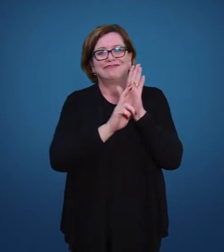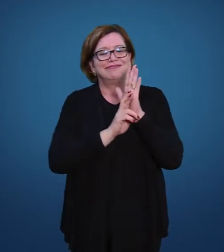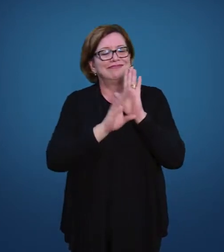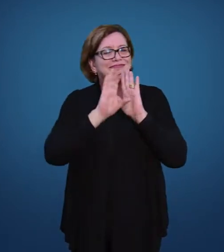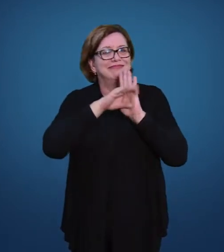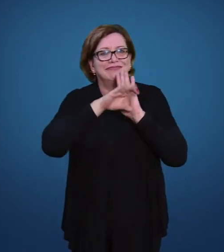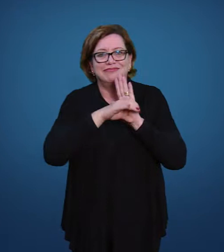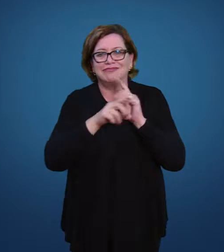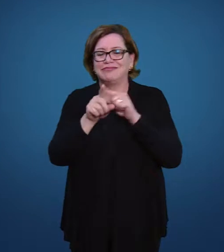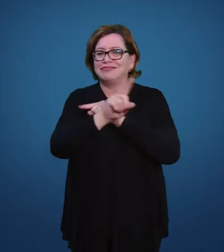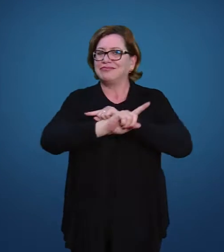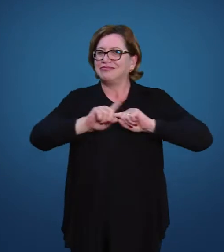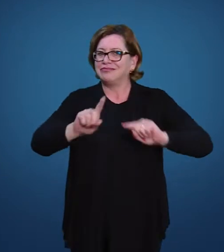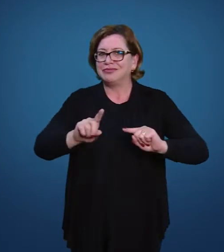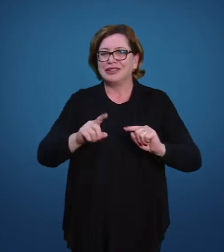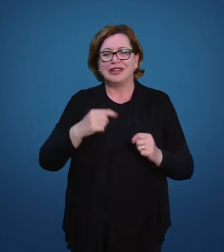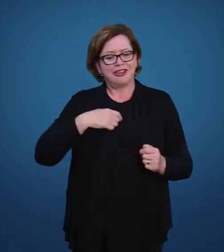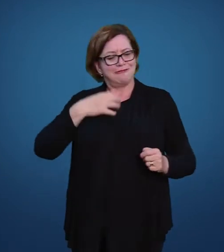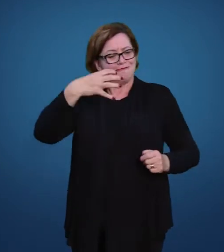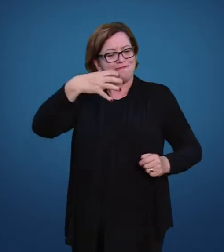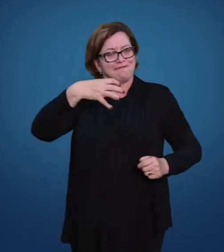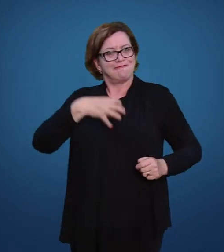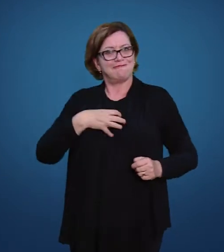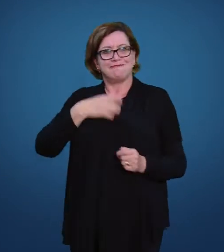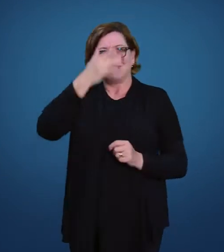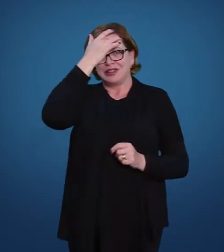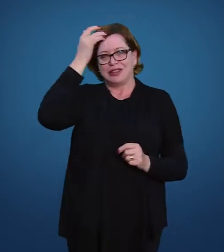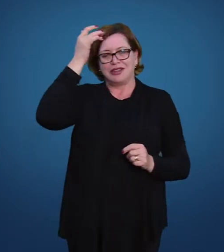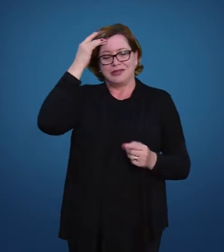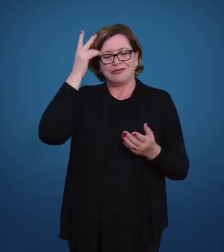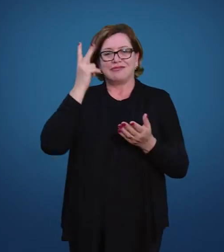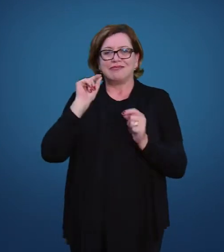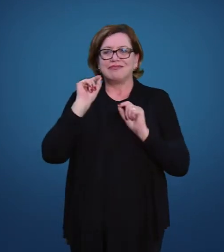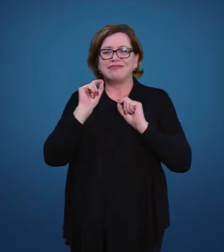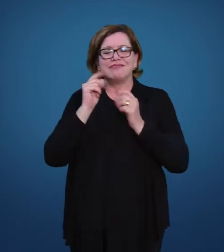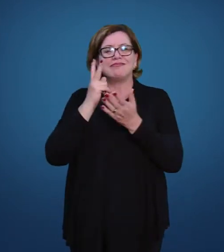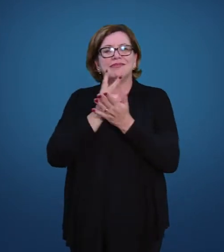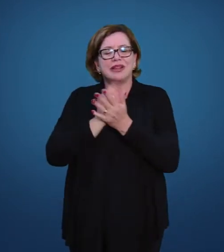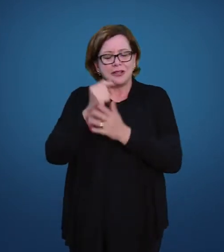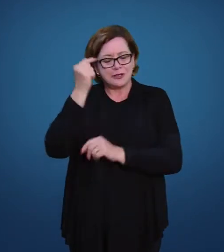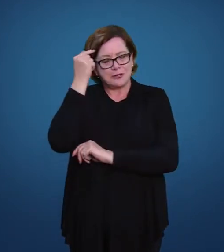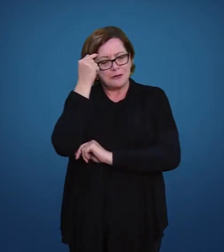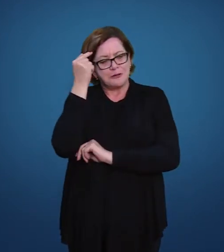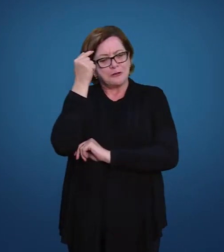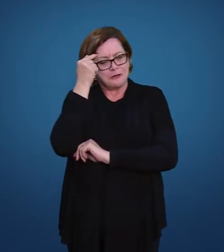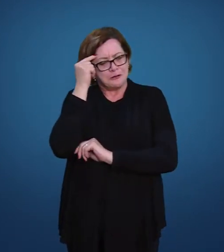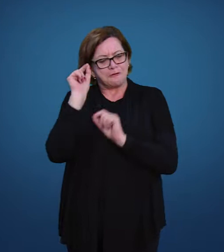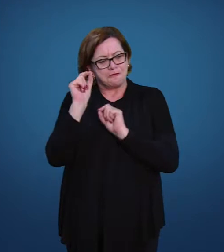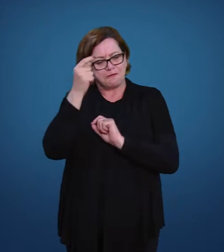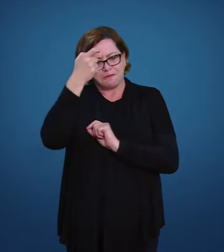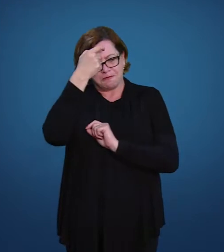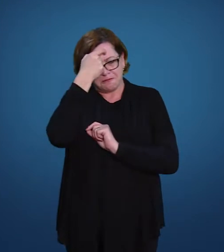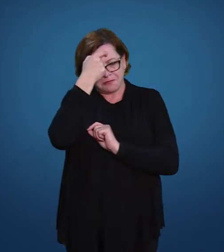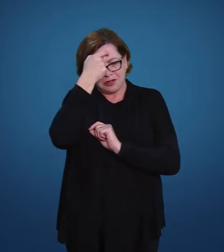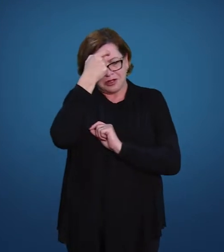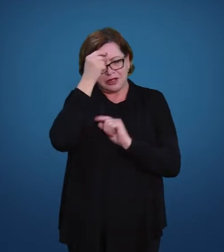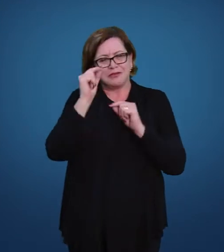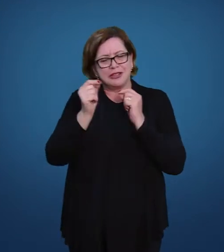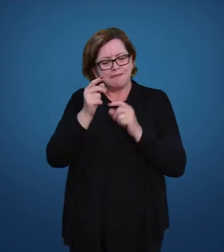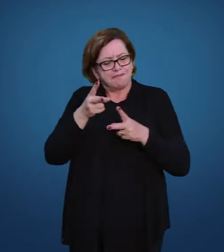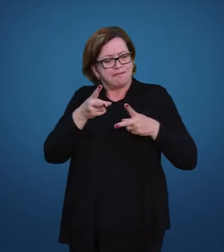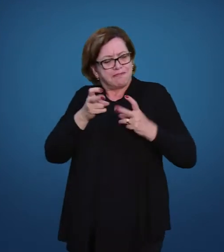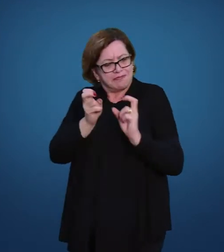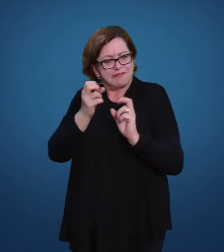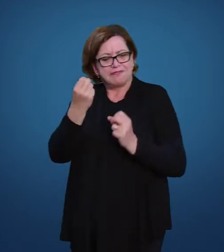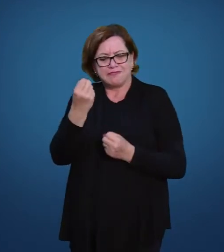ou regras. A ética é a postura de quem está sempre refletindo sobre a própria moral para saber se a moral